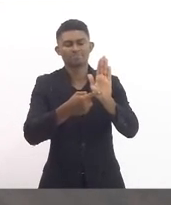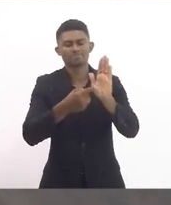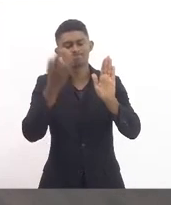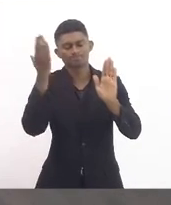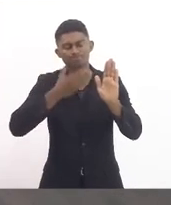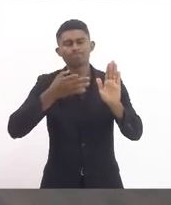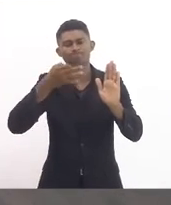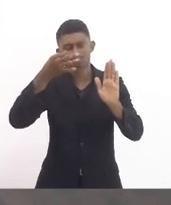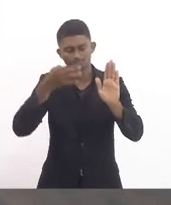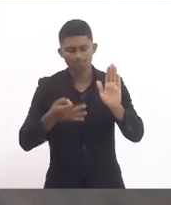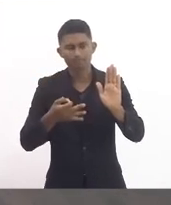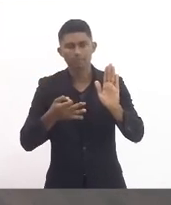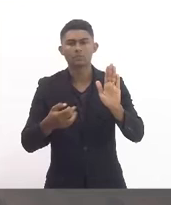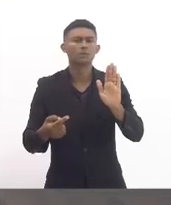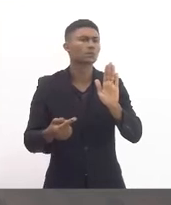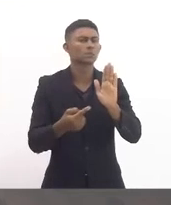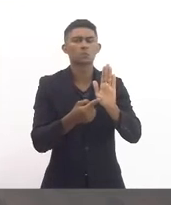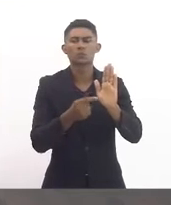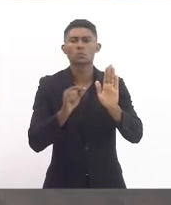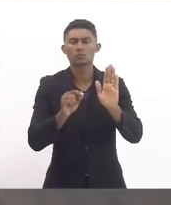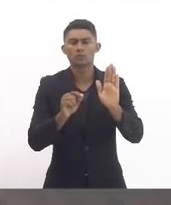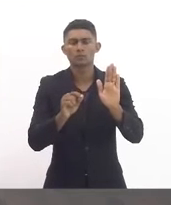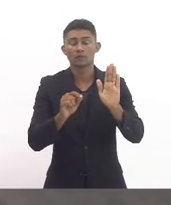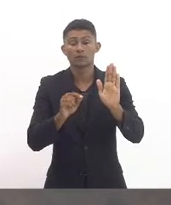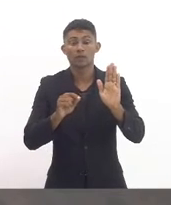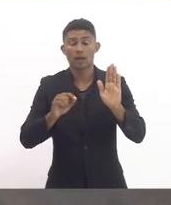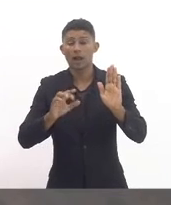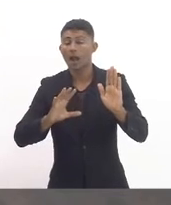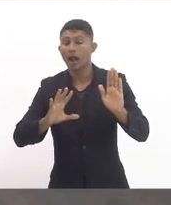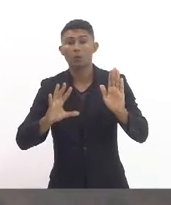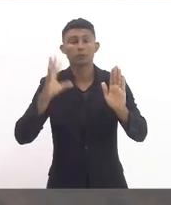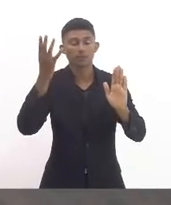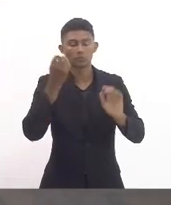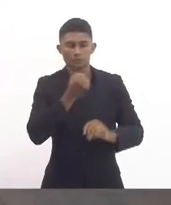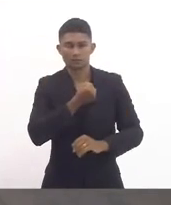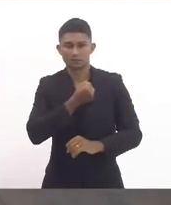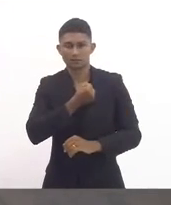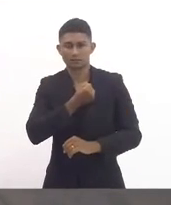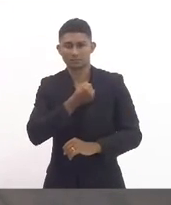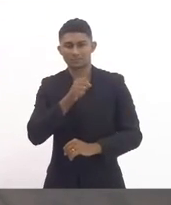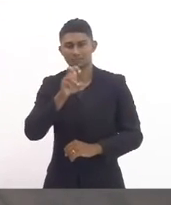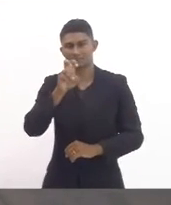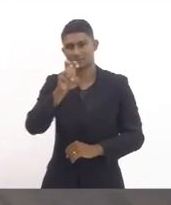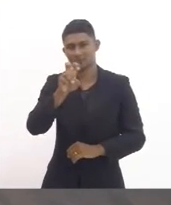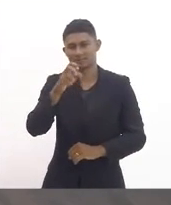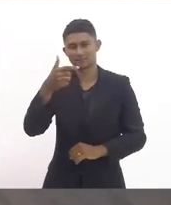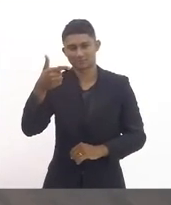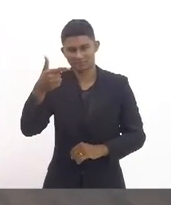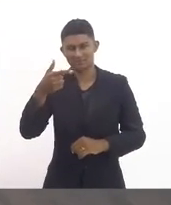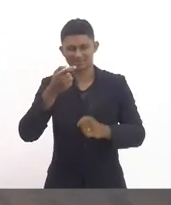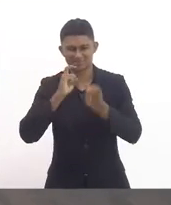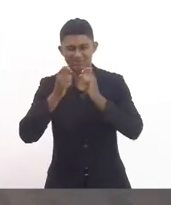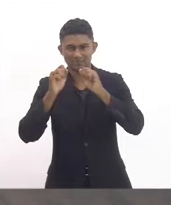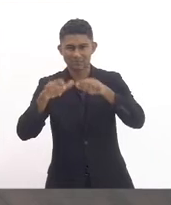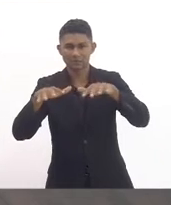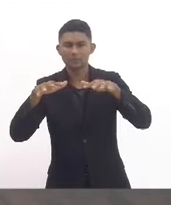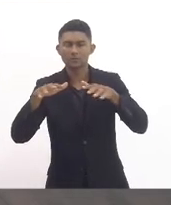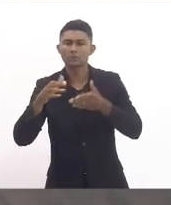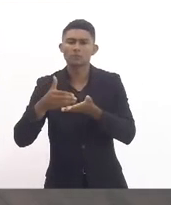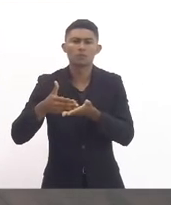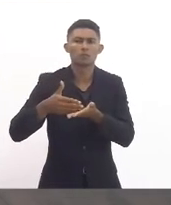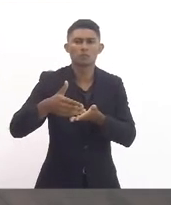o ocorrido na 52ª sessão extraordinária que iniciada